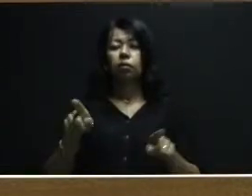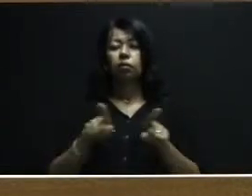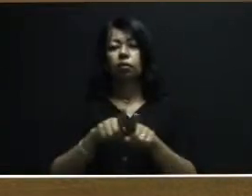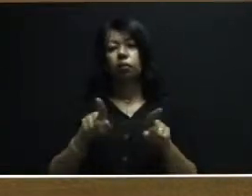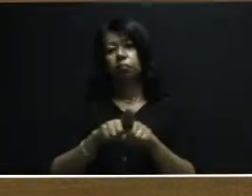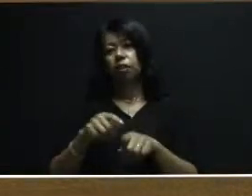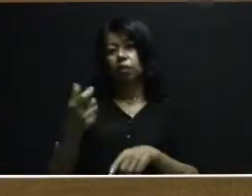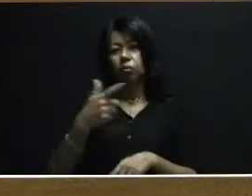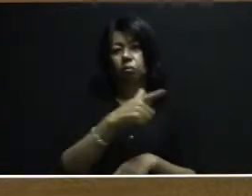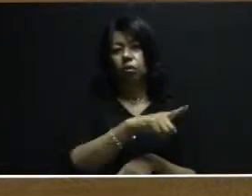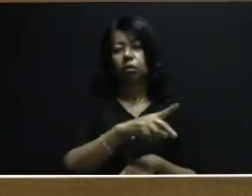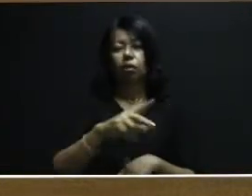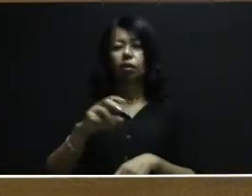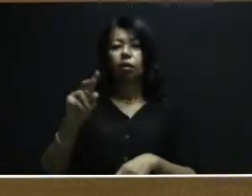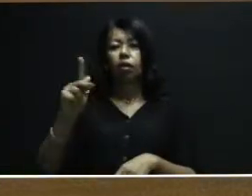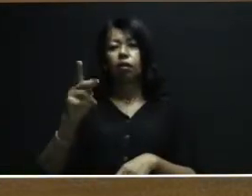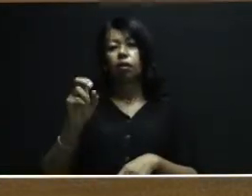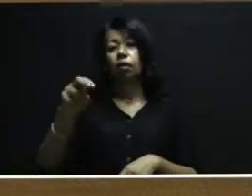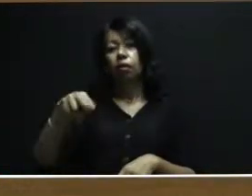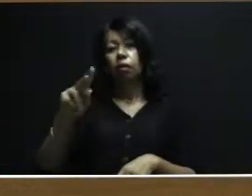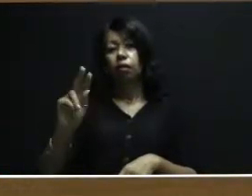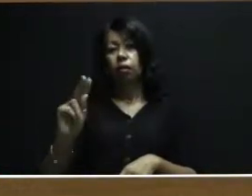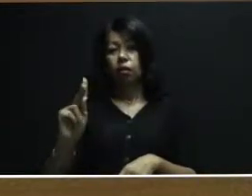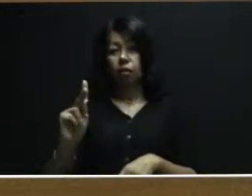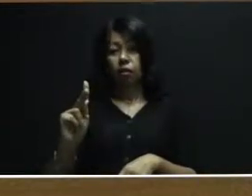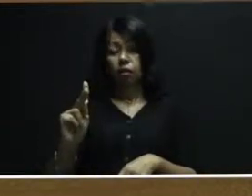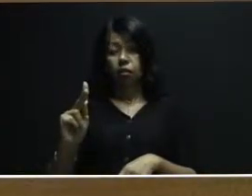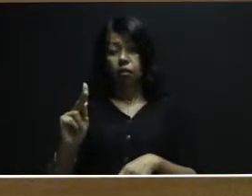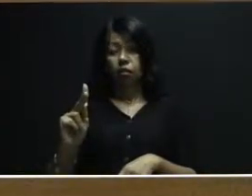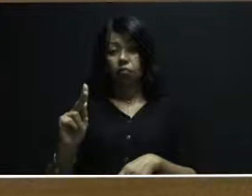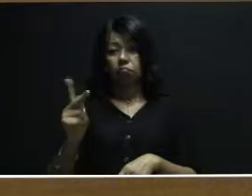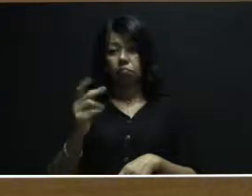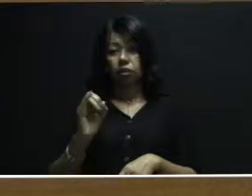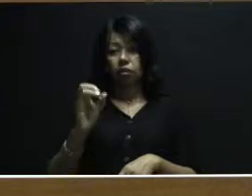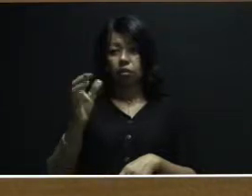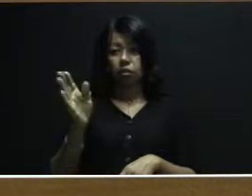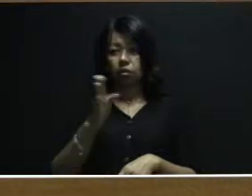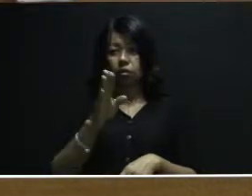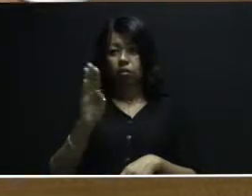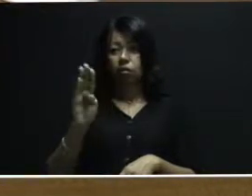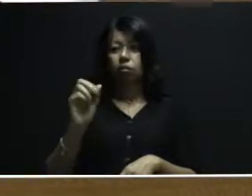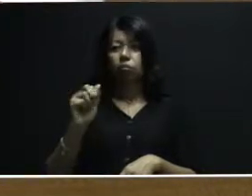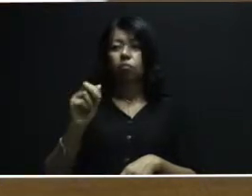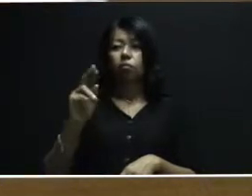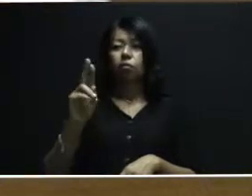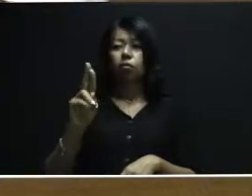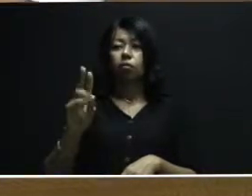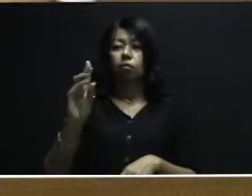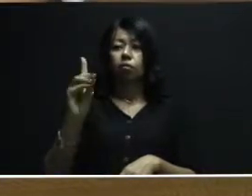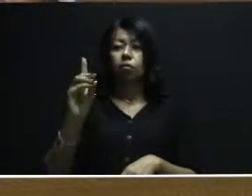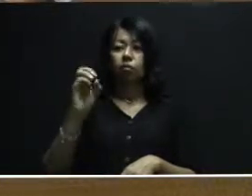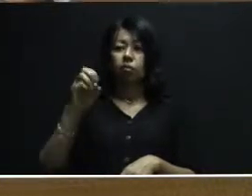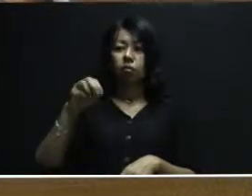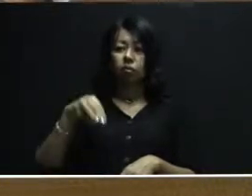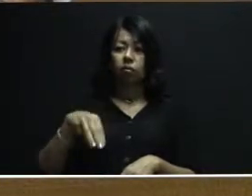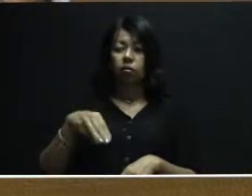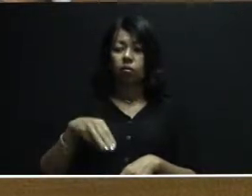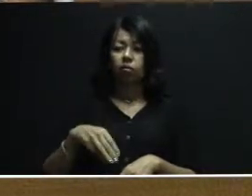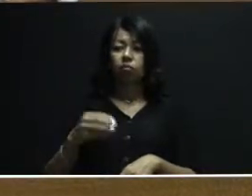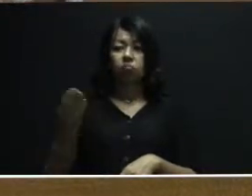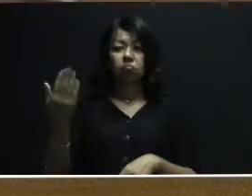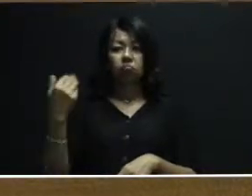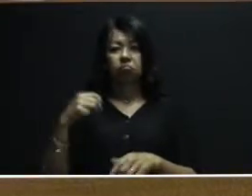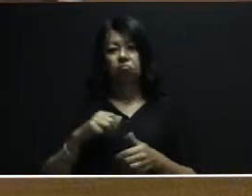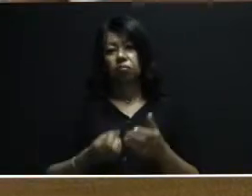Borde. E, posteriormente, o Clube 2004 fez uma quadra de esportes, onde que hoje é o Grêmio dos Servidores